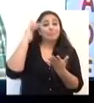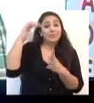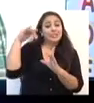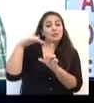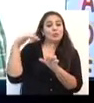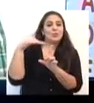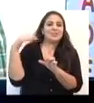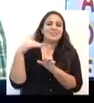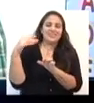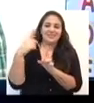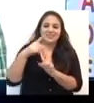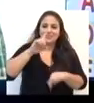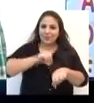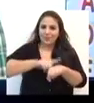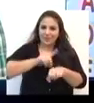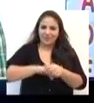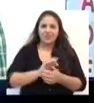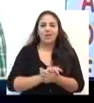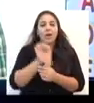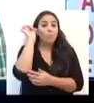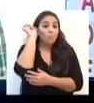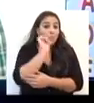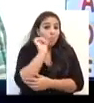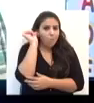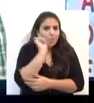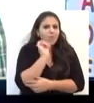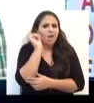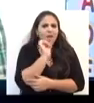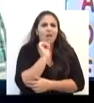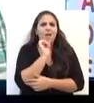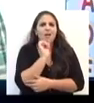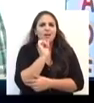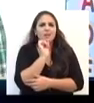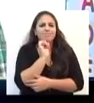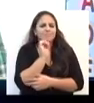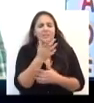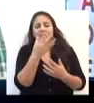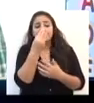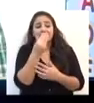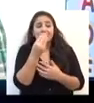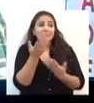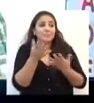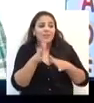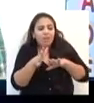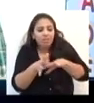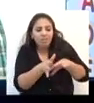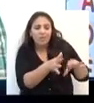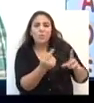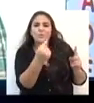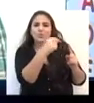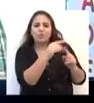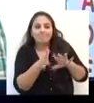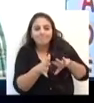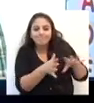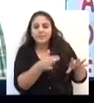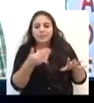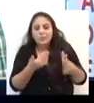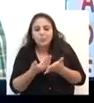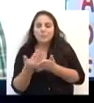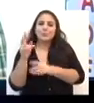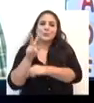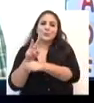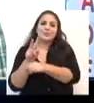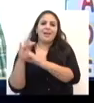refletindo nessa situação, assim, as mulheres vão abrindo um pouco mão dos seus objetivos para abraçar essas